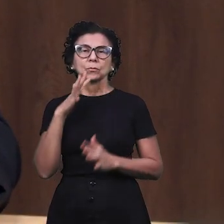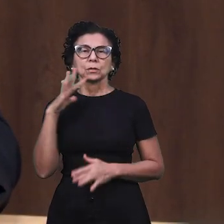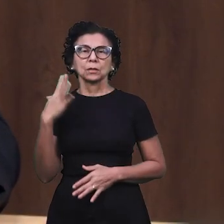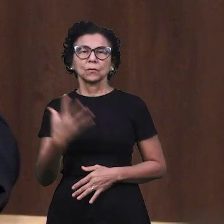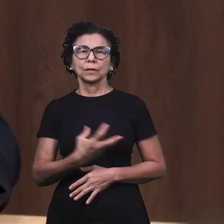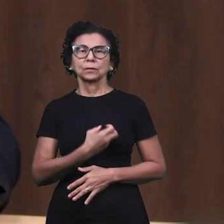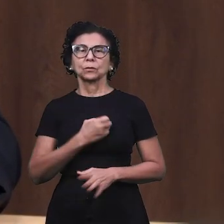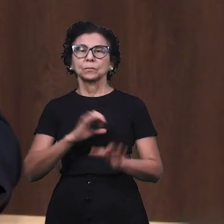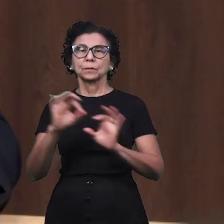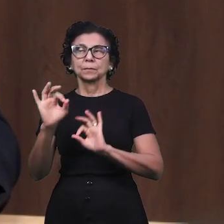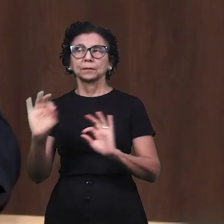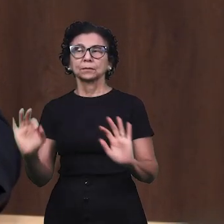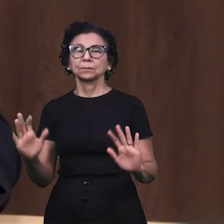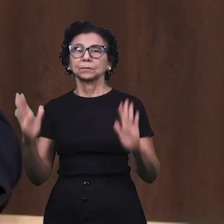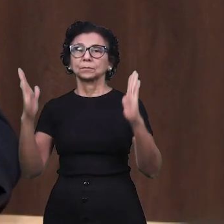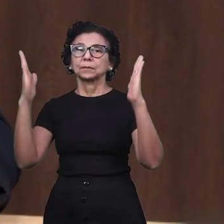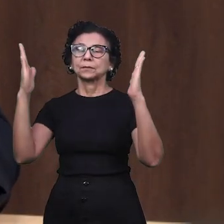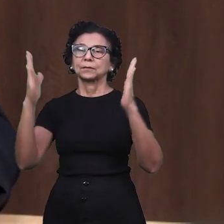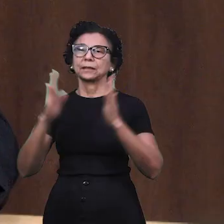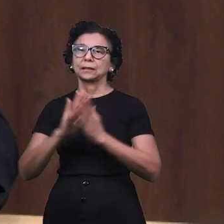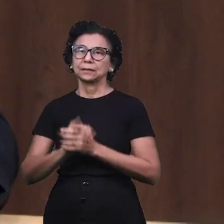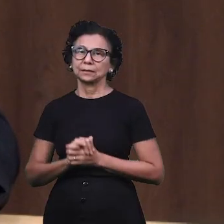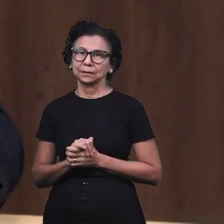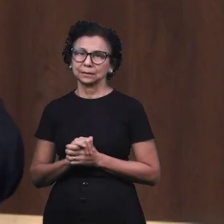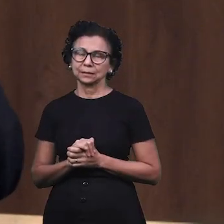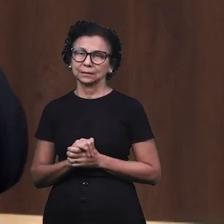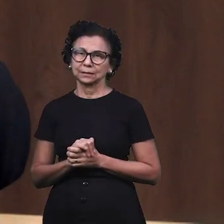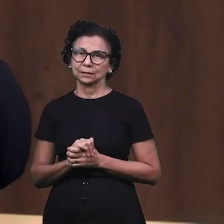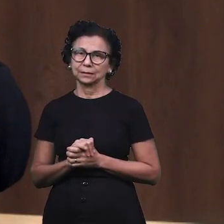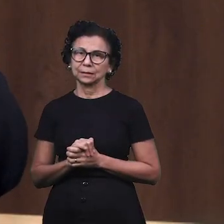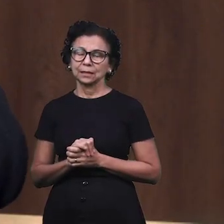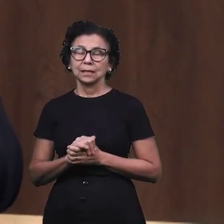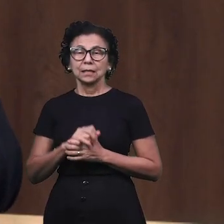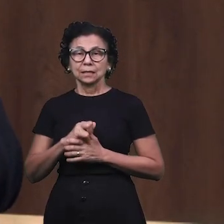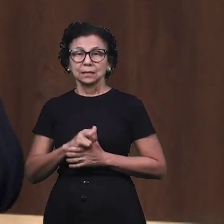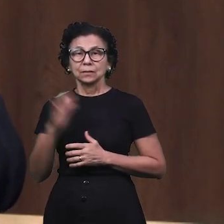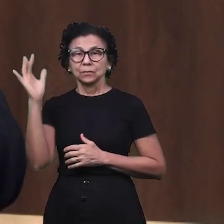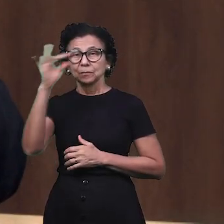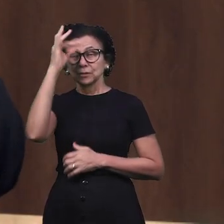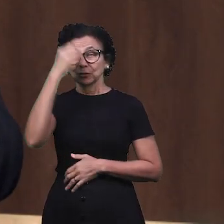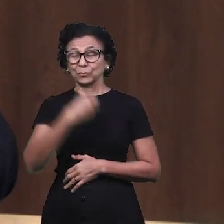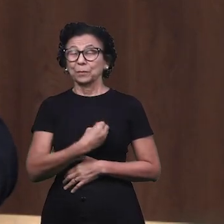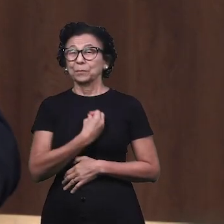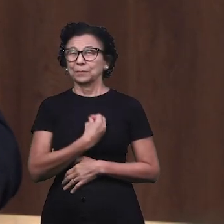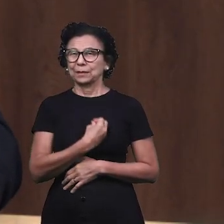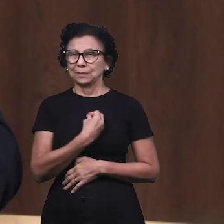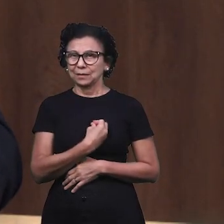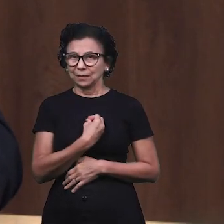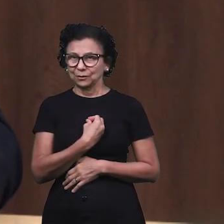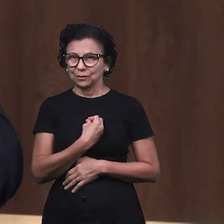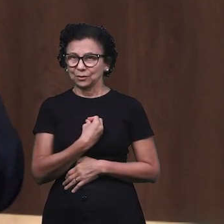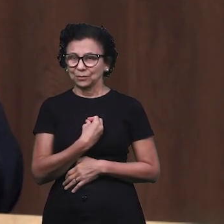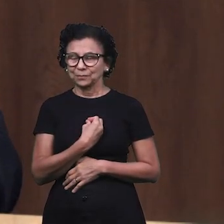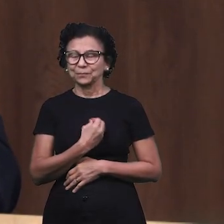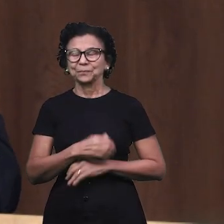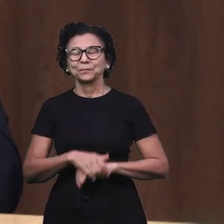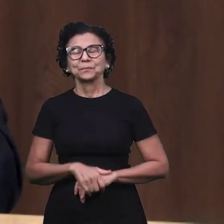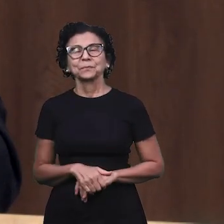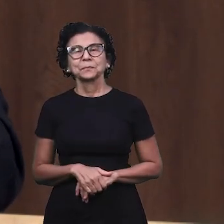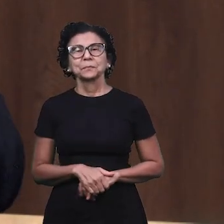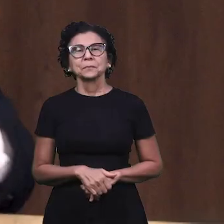é oferecido por uma operação do Espírito Santo. Se o Espírito Santo estiver presente, preparando esse momento. Então nós